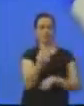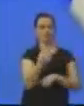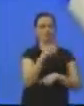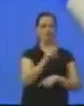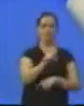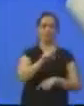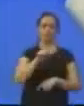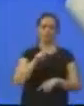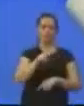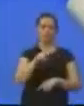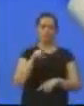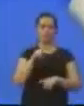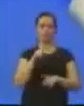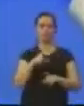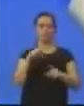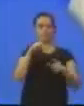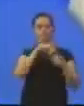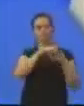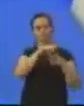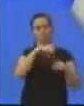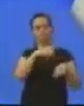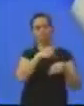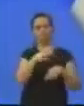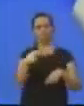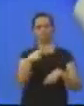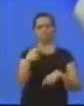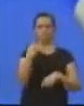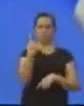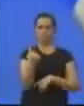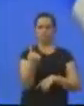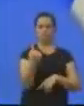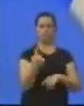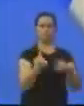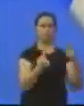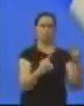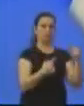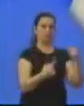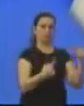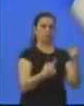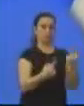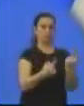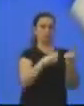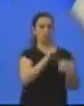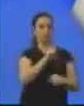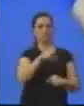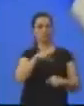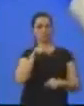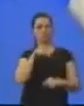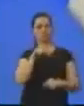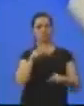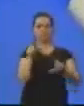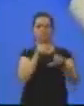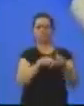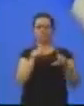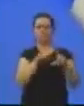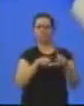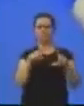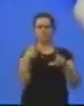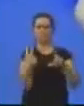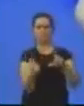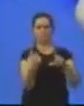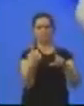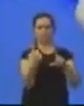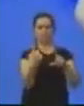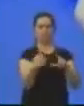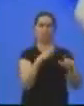igual a 1. E menos 1 se o x for menor do que 1. Bom, vou calcular o limite